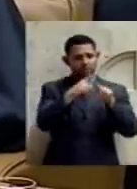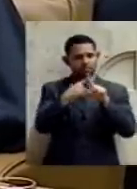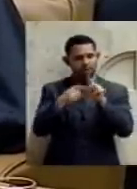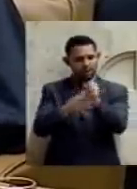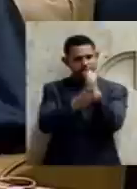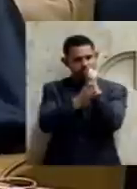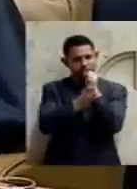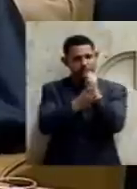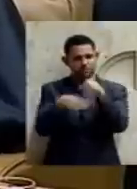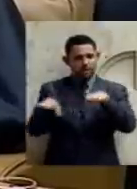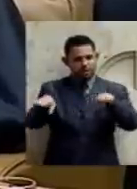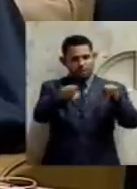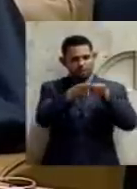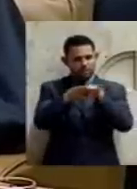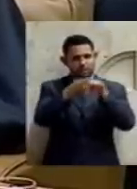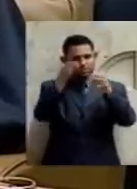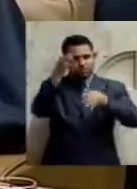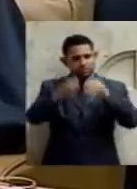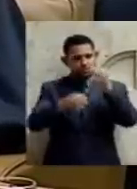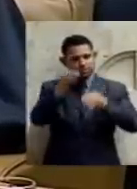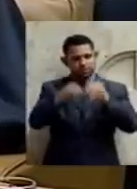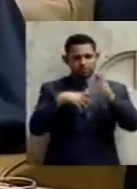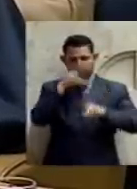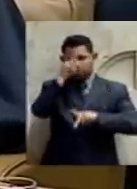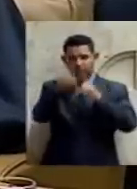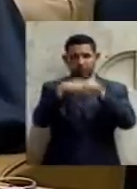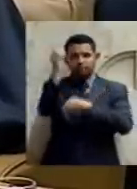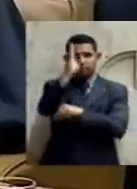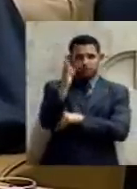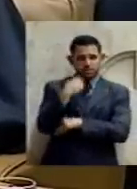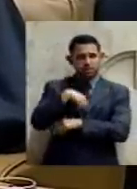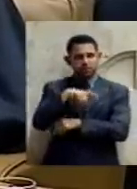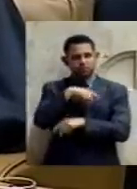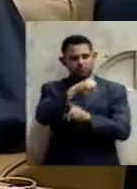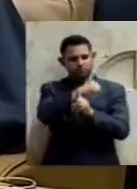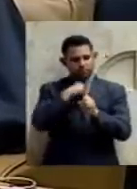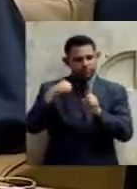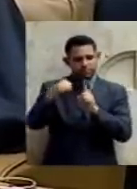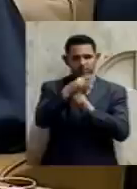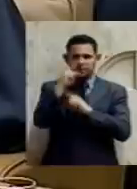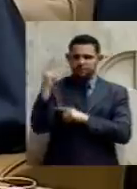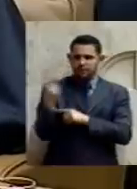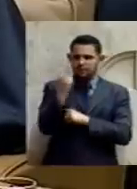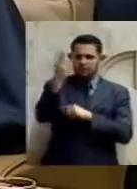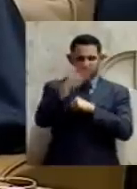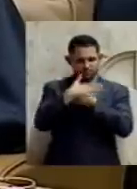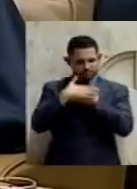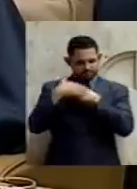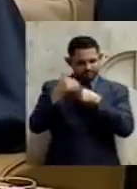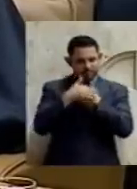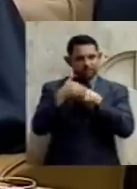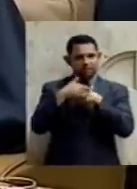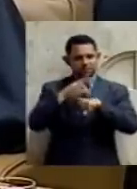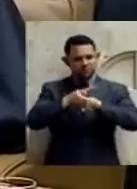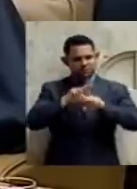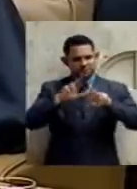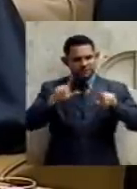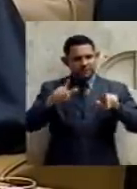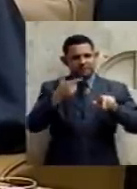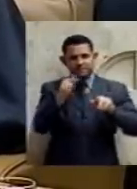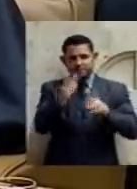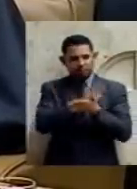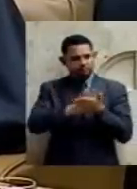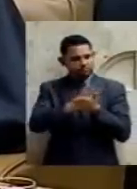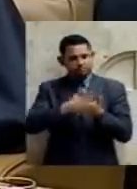segurança, a igualdade e a justiça, como valores supremos de uma sociedade fraterna, pluralista e sem